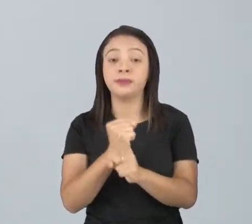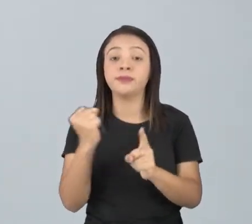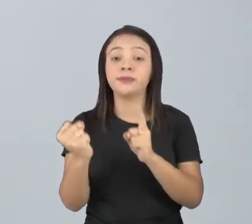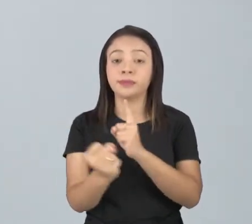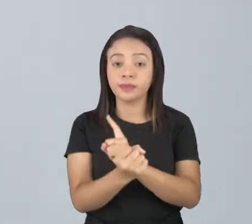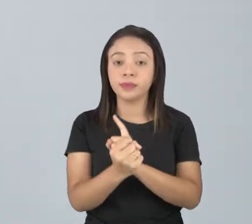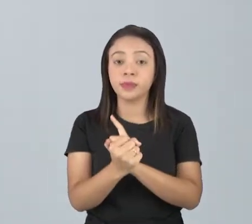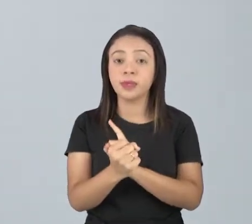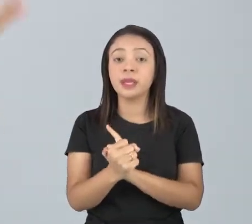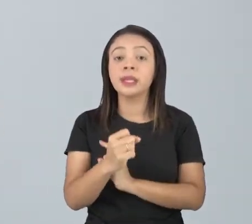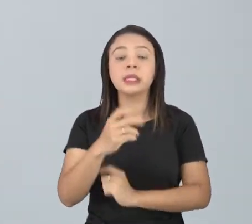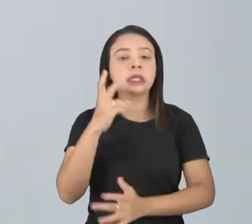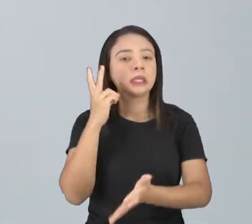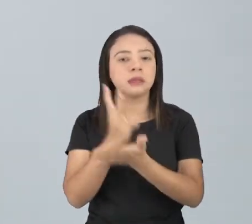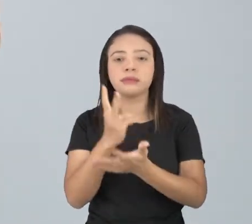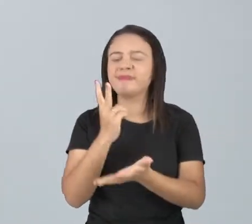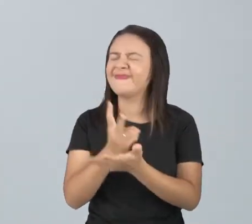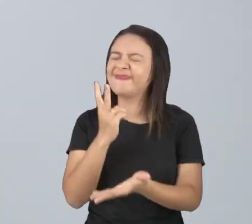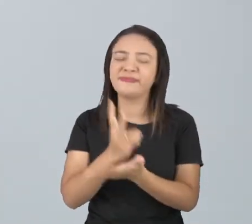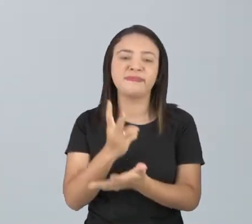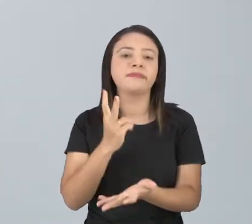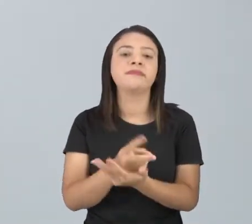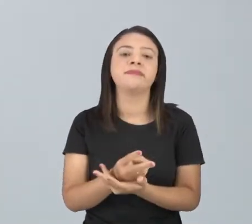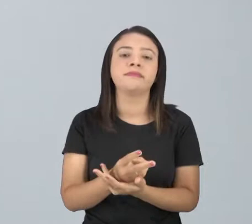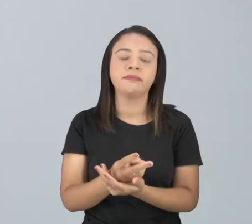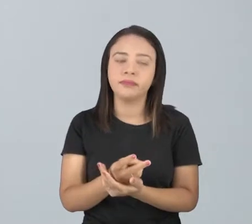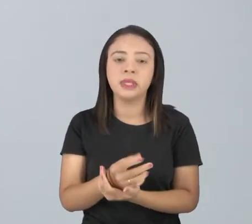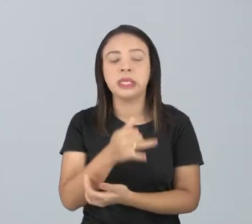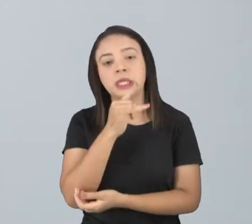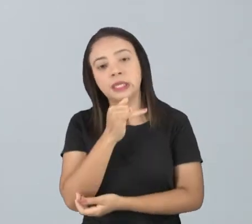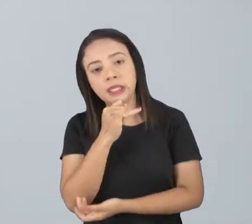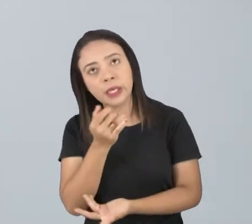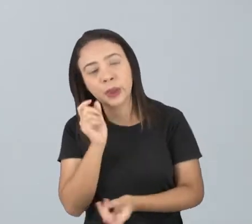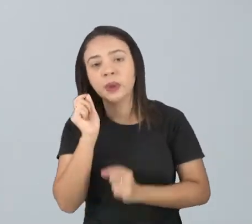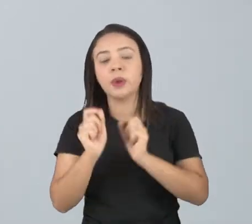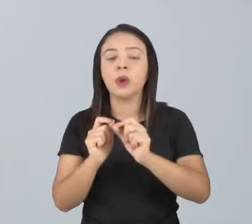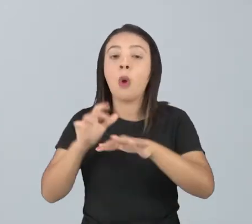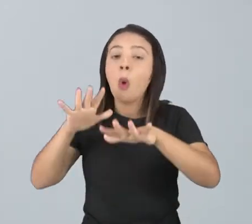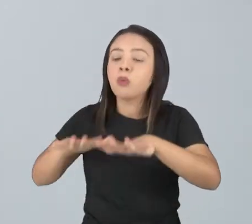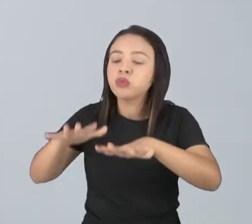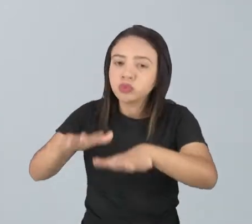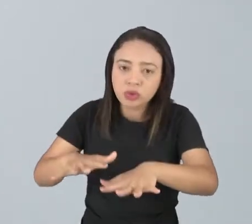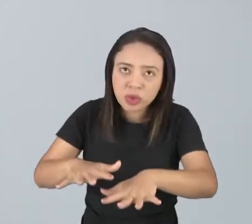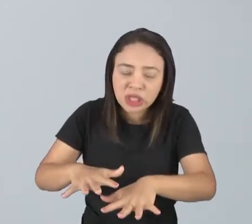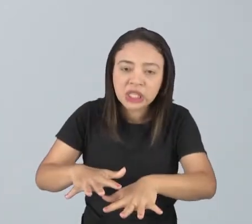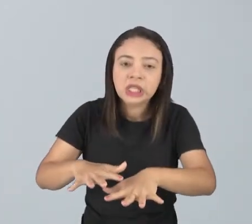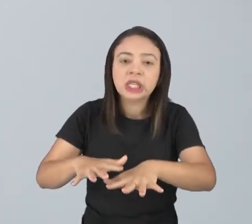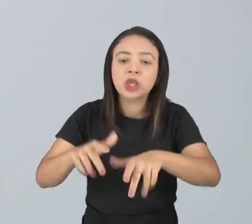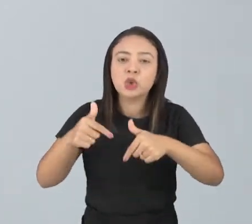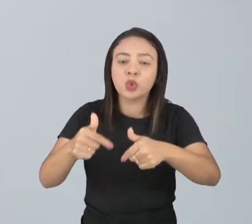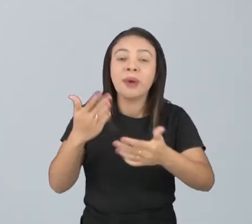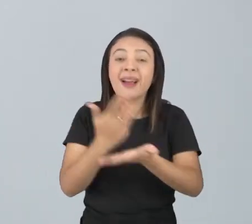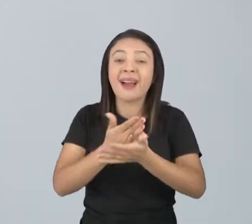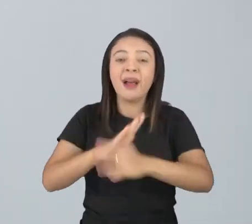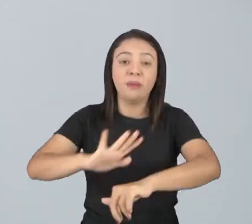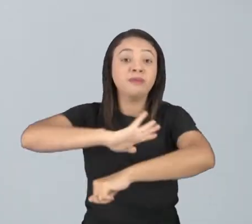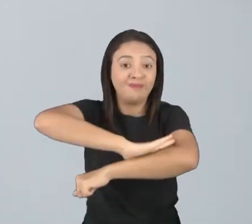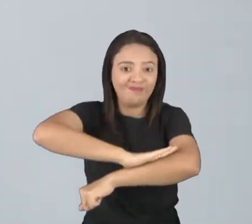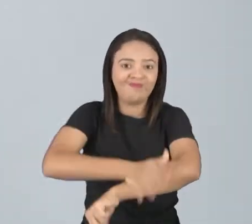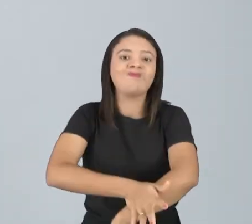a longo prazo e já estão presentes há muito tempo, como os movimentos negros que lutam contra o fim do